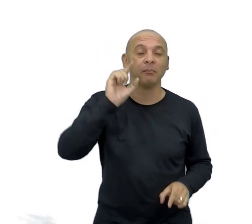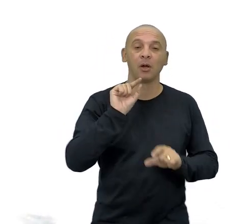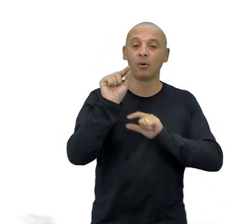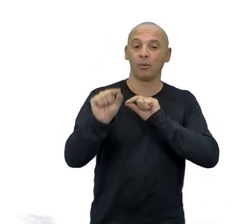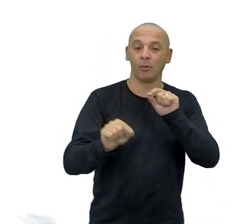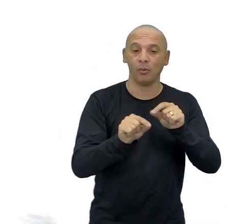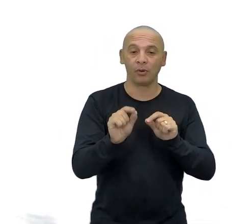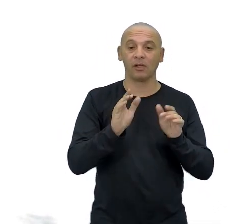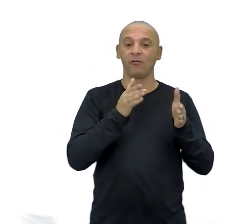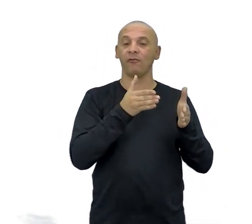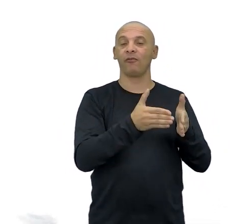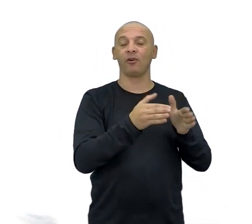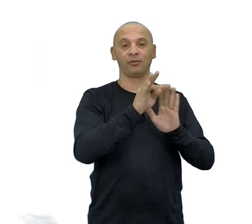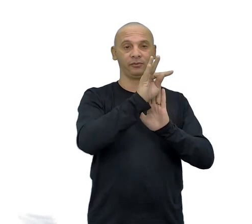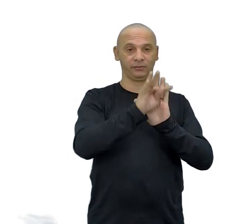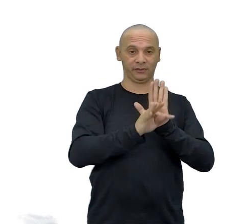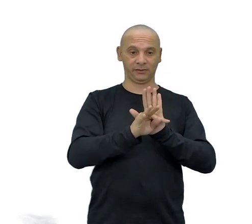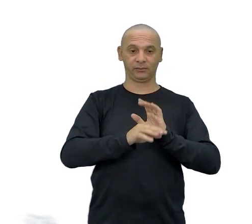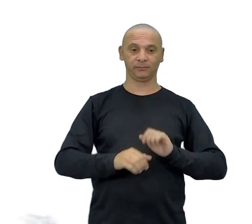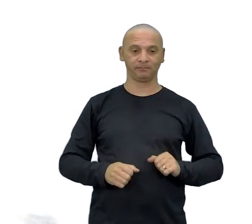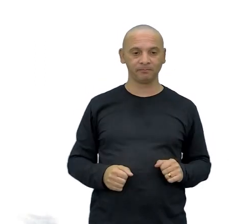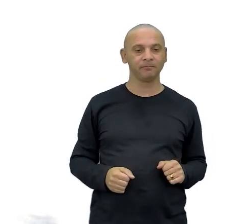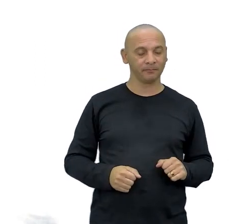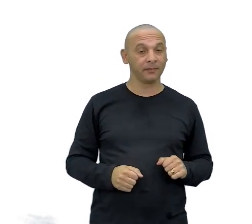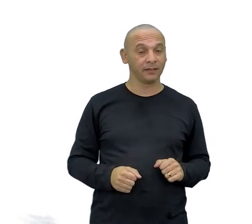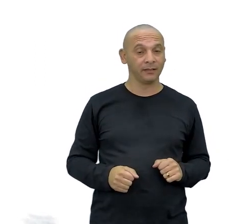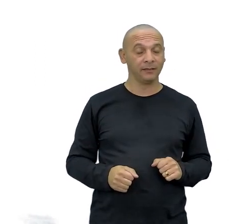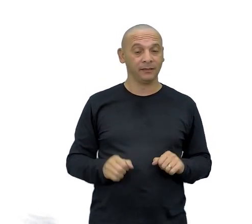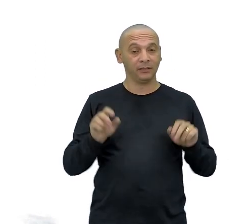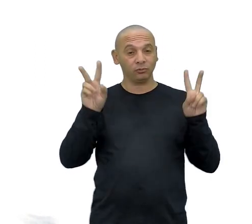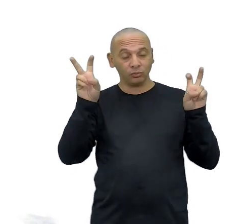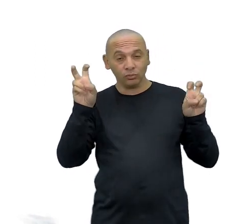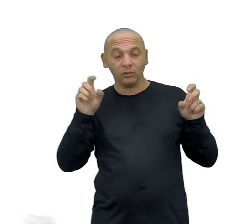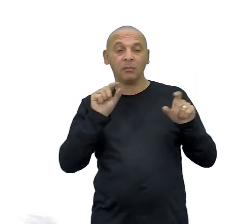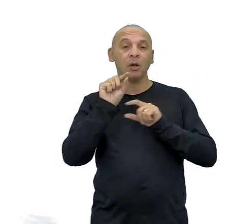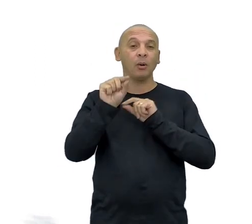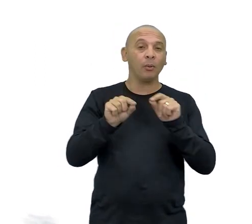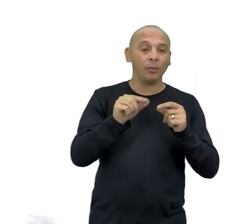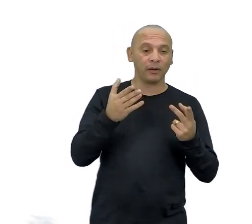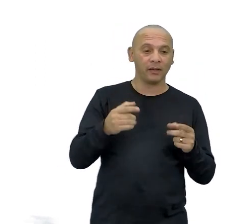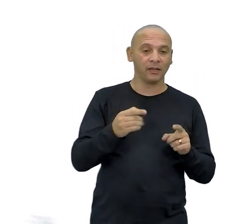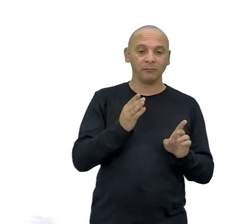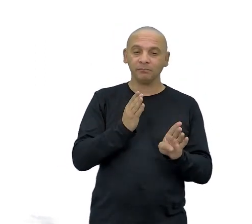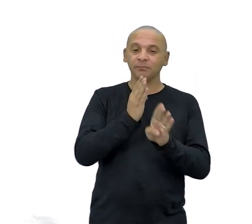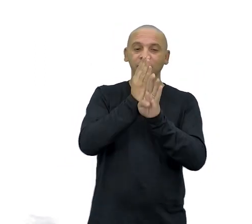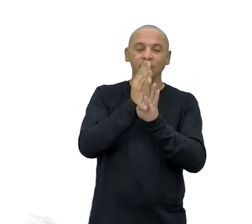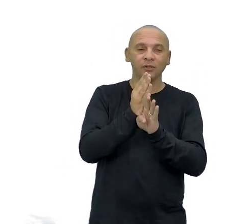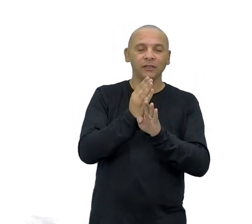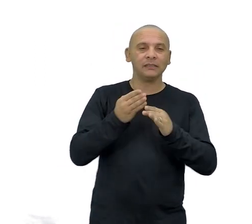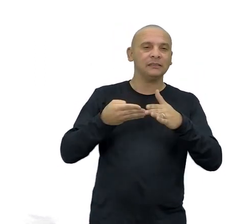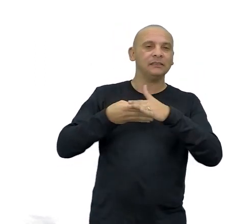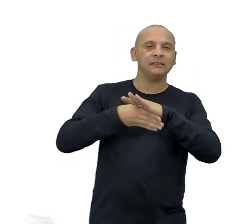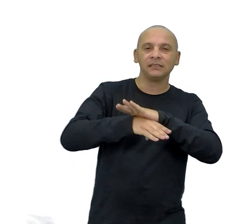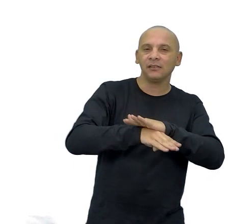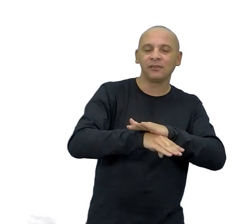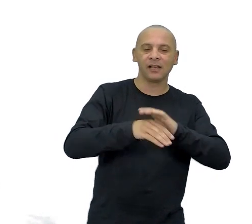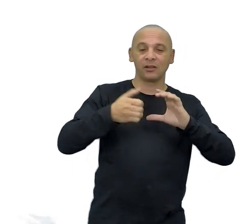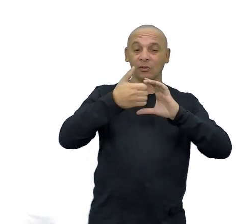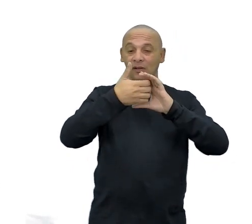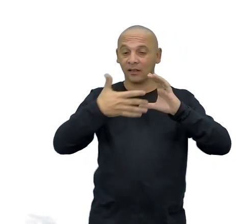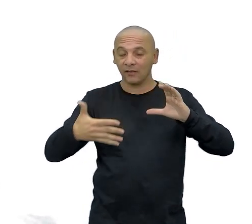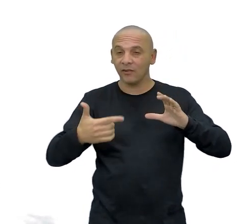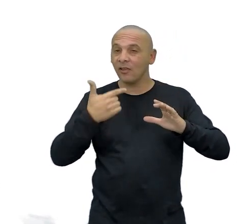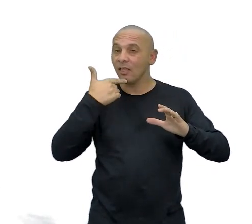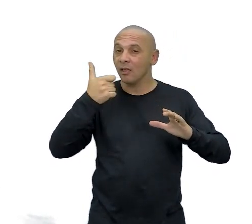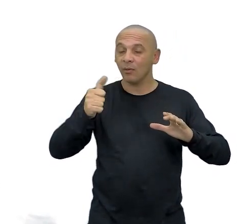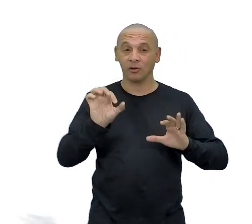né, o central aí dos textos lidos, que é o assunto e o tema. identificar sentidos a aspectos não